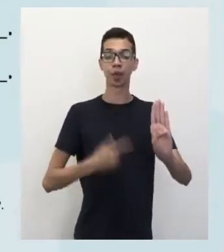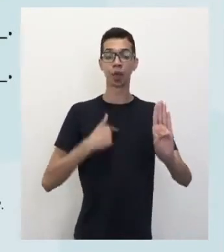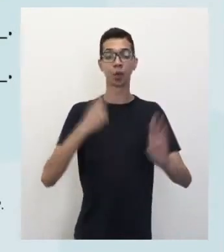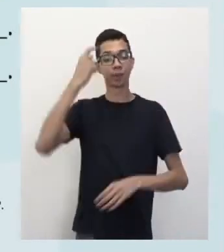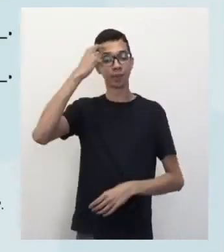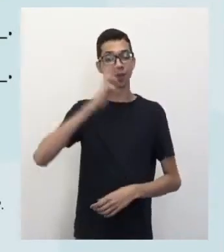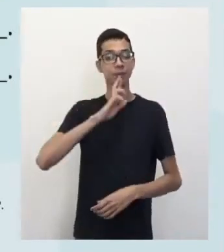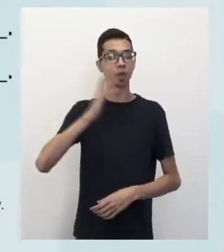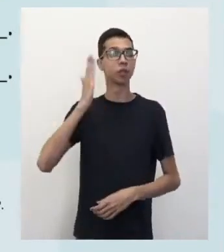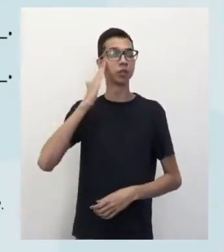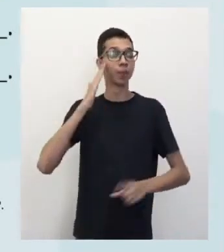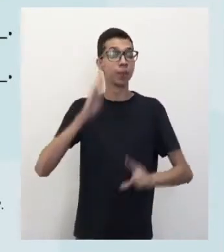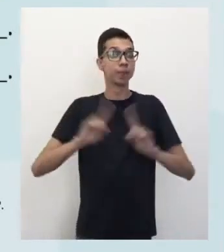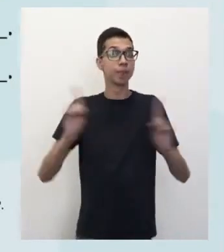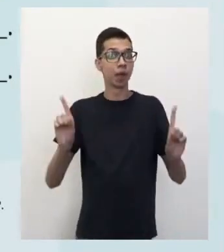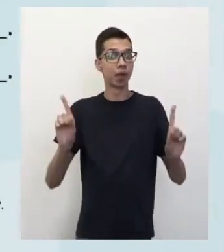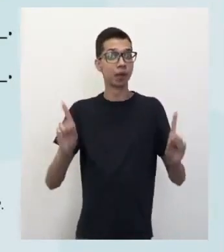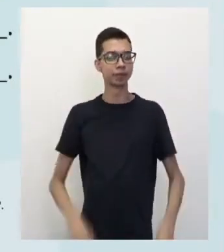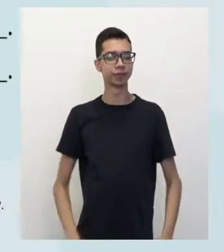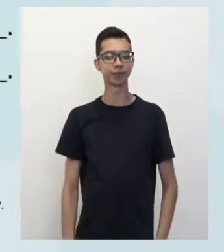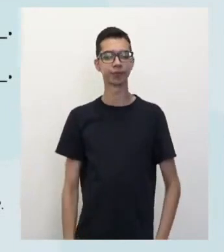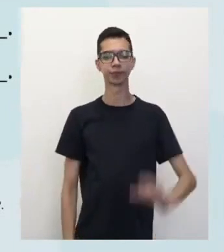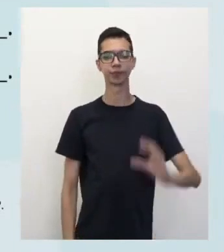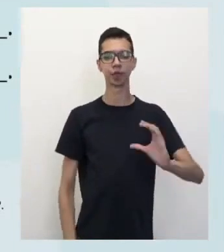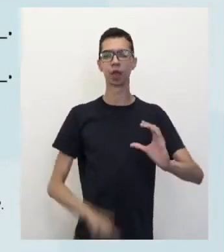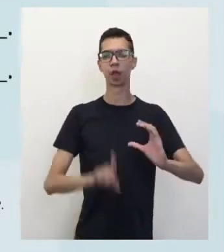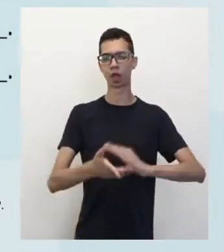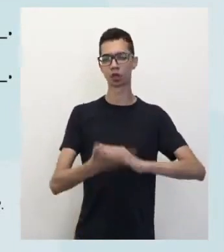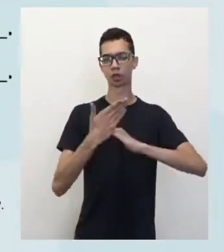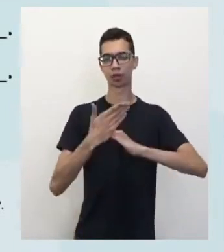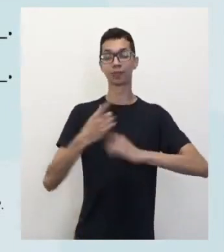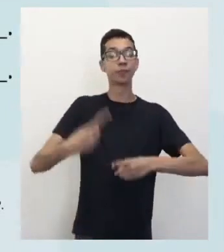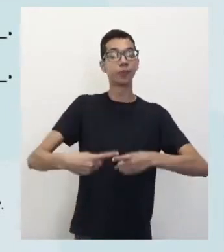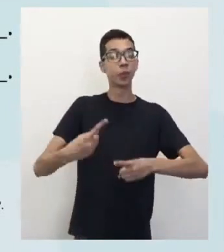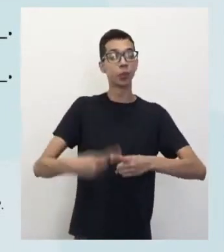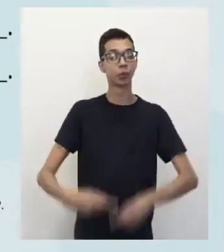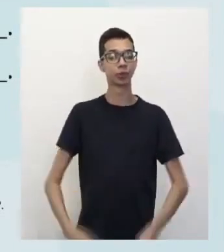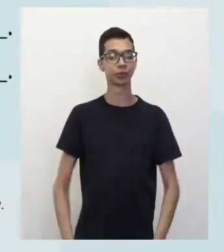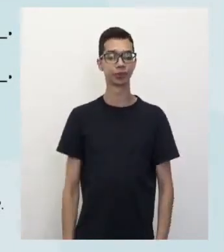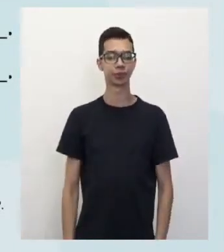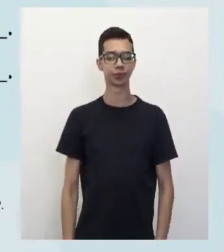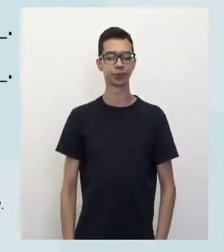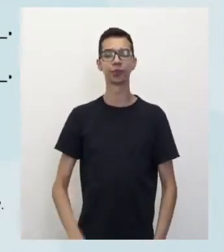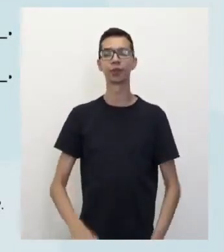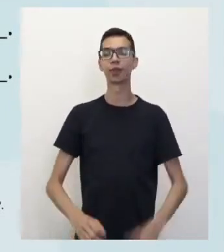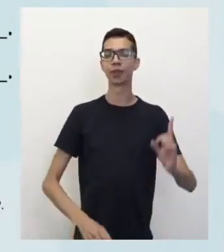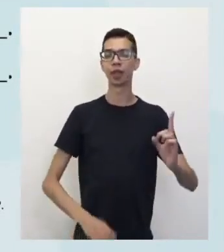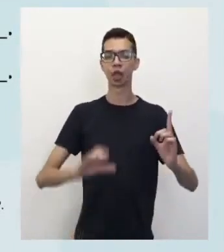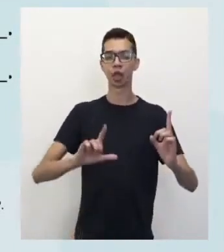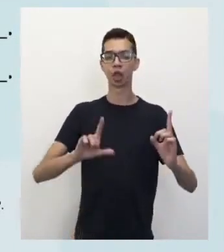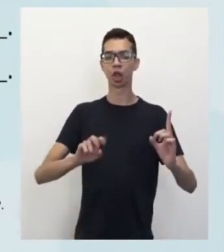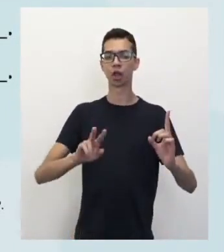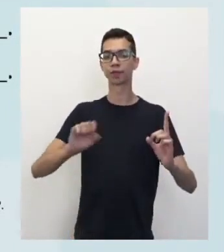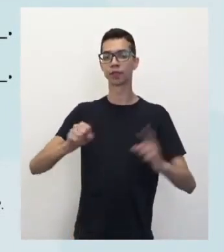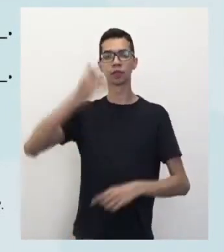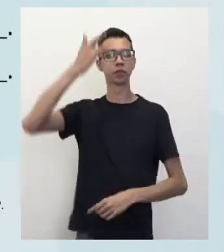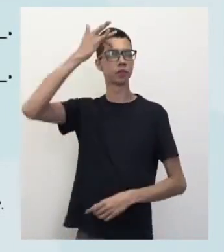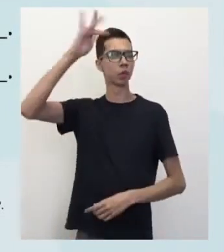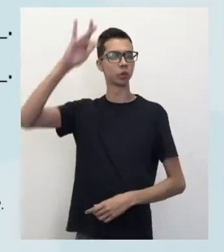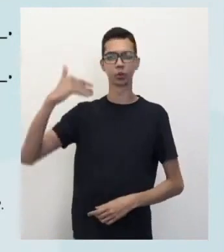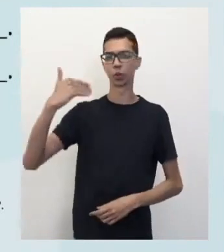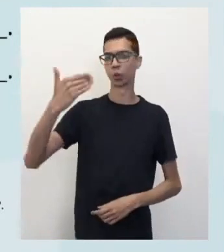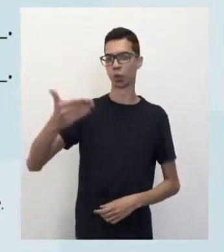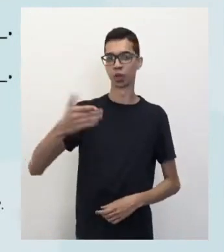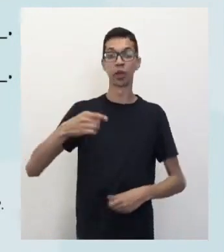C, você precisa me ajudar, pois... E Clóvis não sabia quando. Aí vocês podem colocar, se precisar de